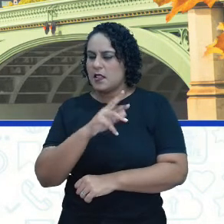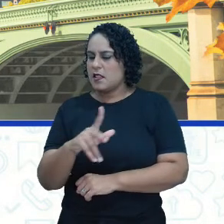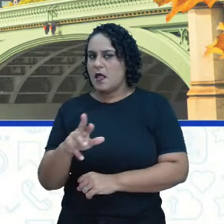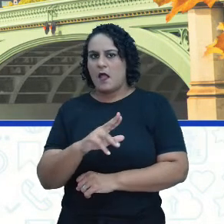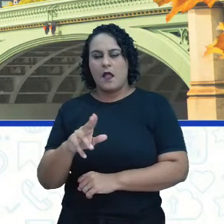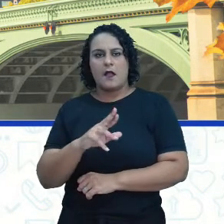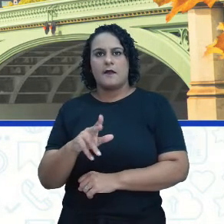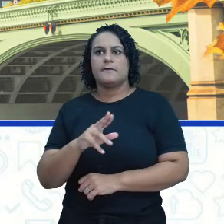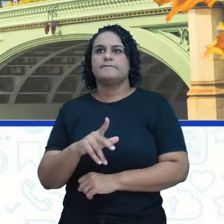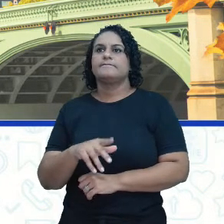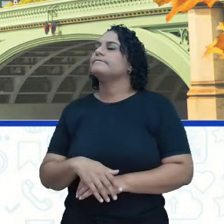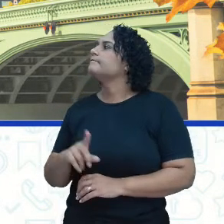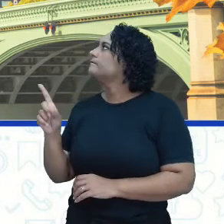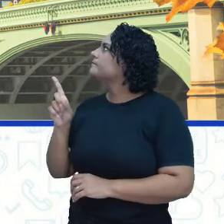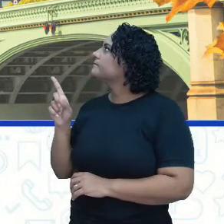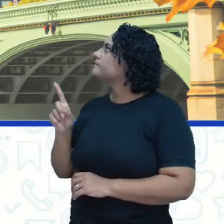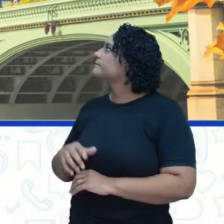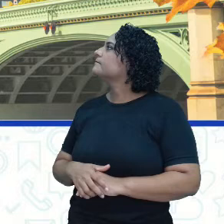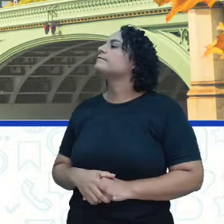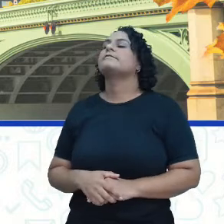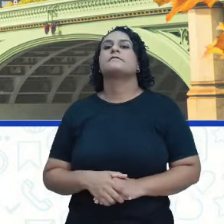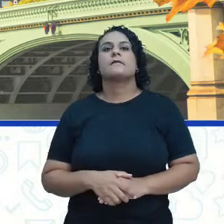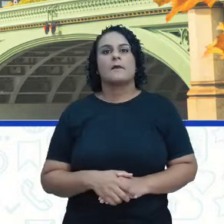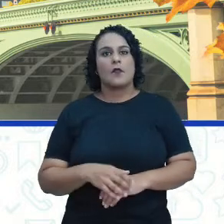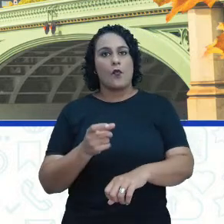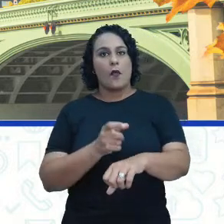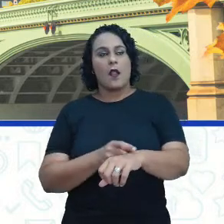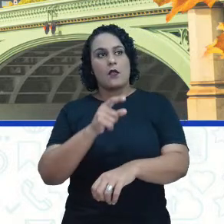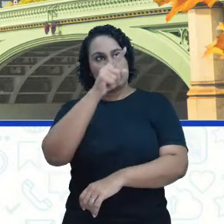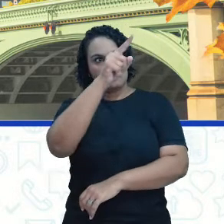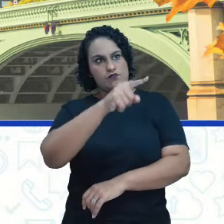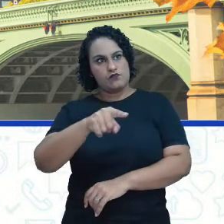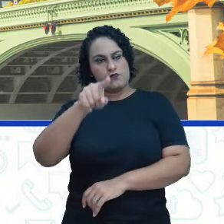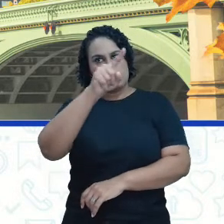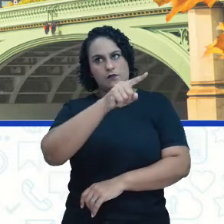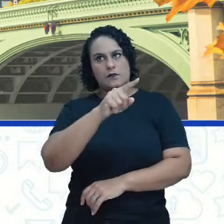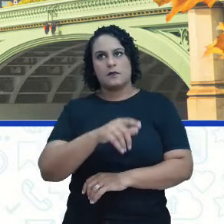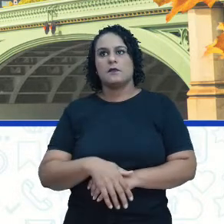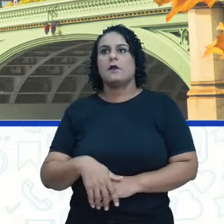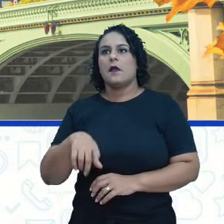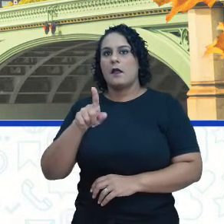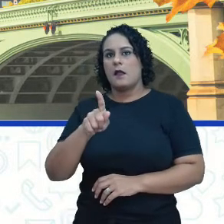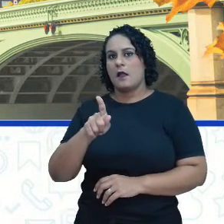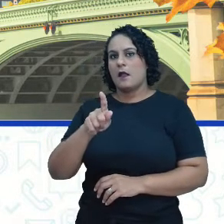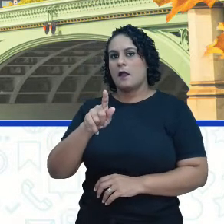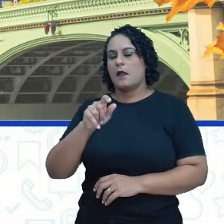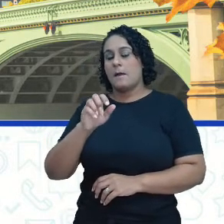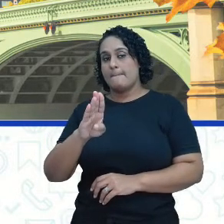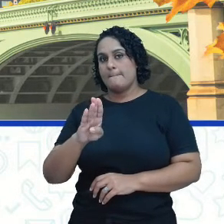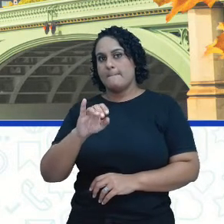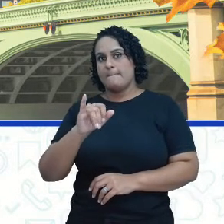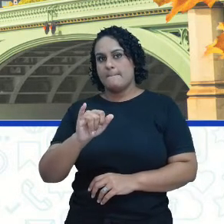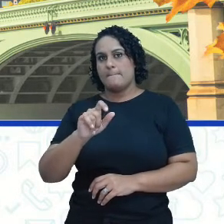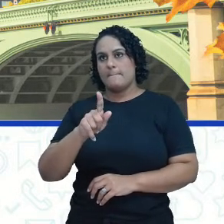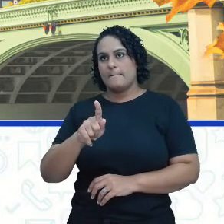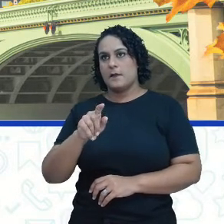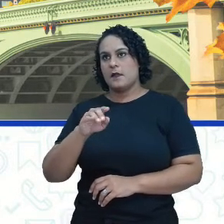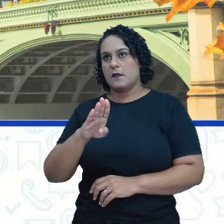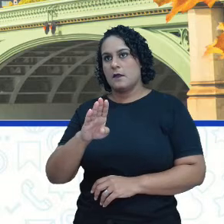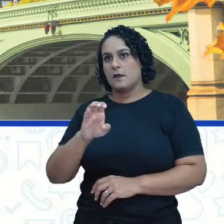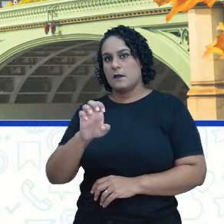gente, o relógio é o Big Bang, né? Então, preste atenção aí, olha como é diferente a escrita Big Bang e